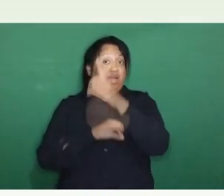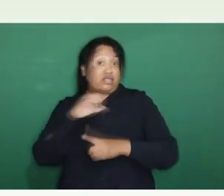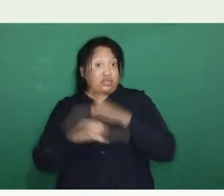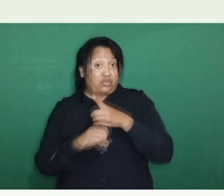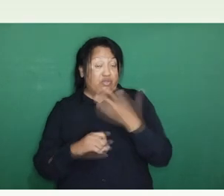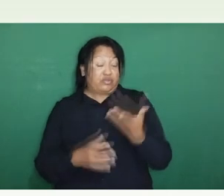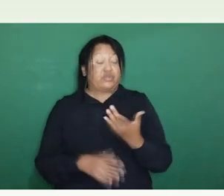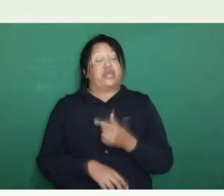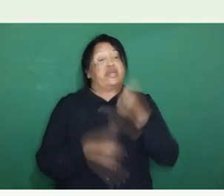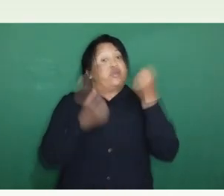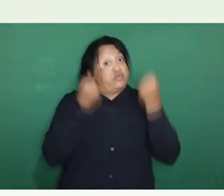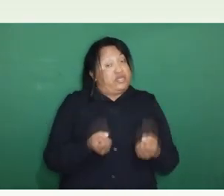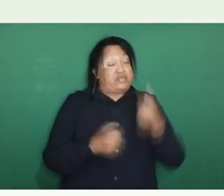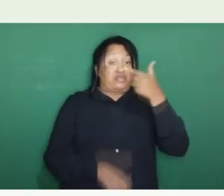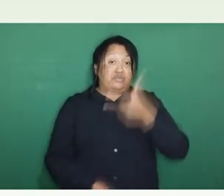200,59